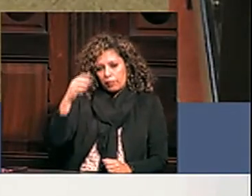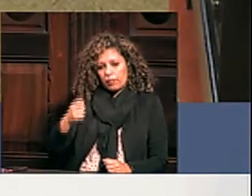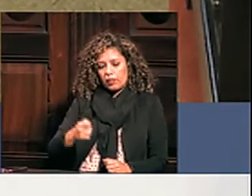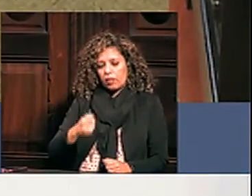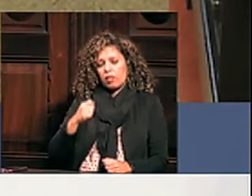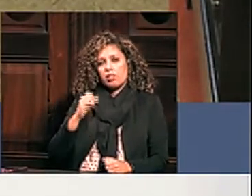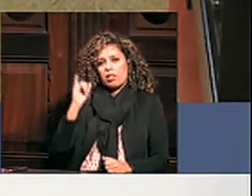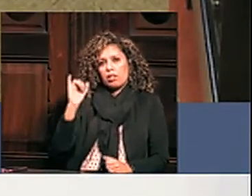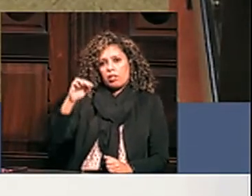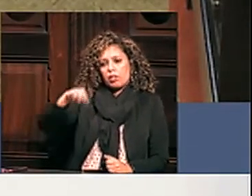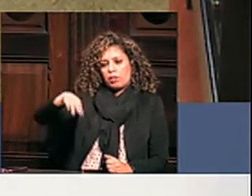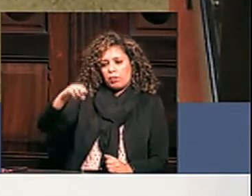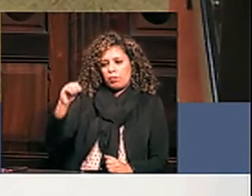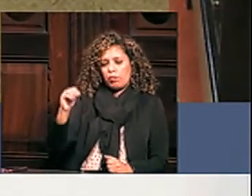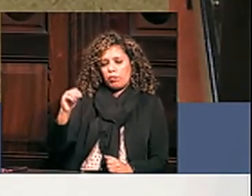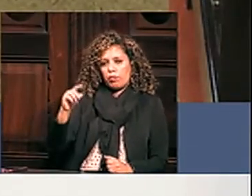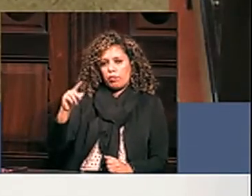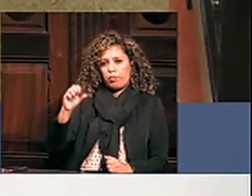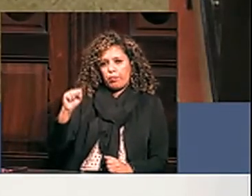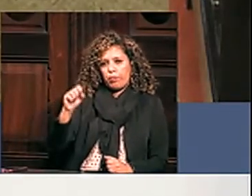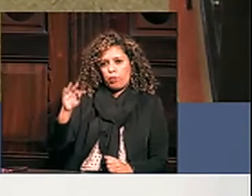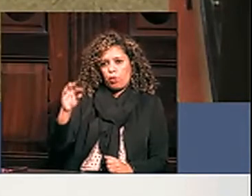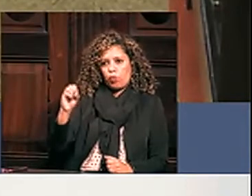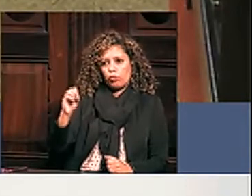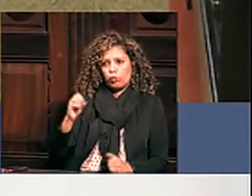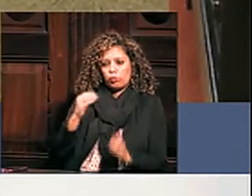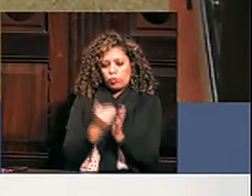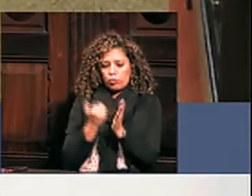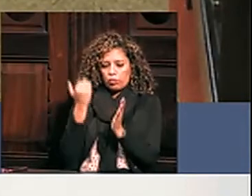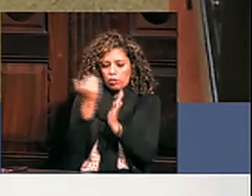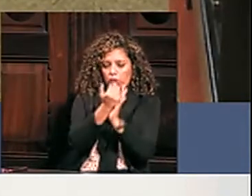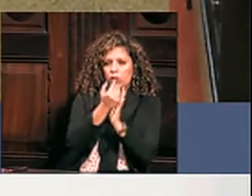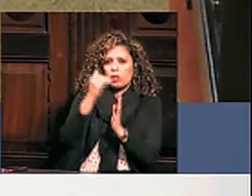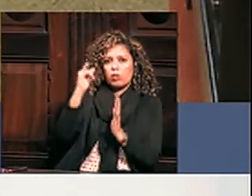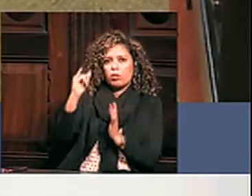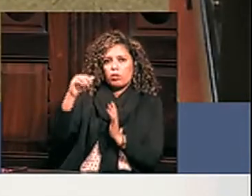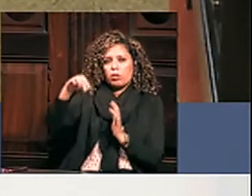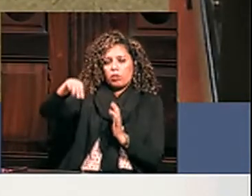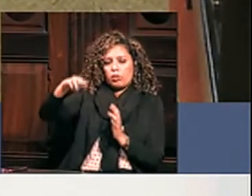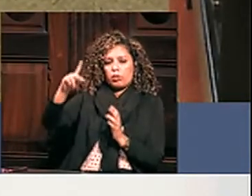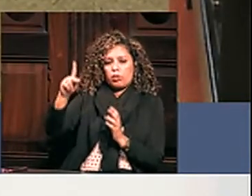sobre imposto, isso dá pelo menos uns R$5.